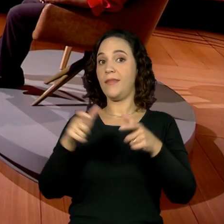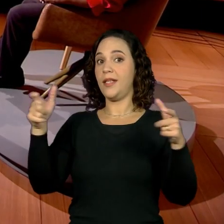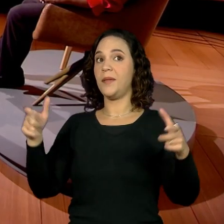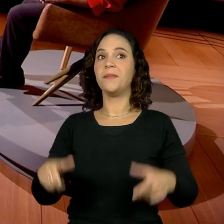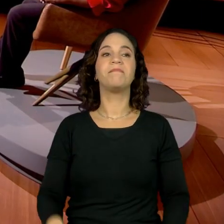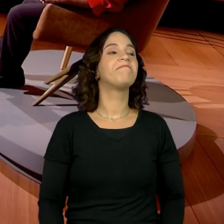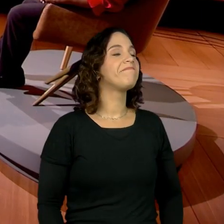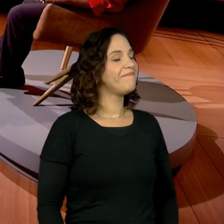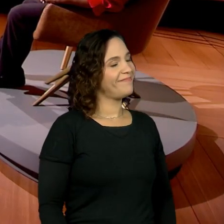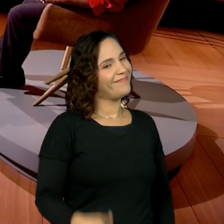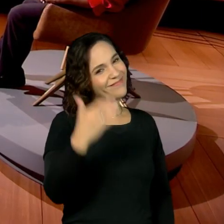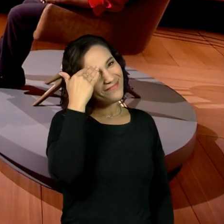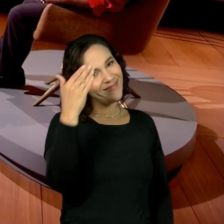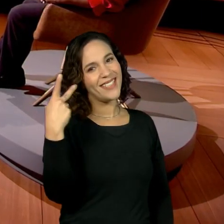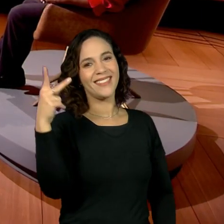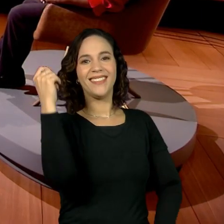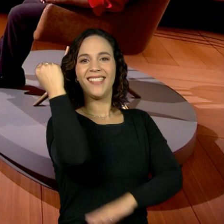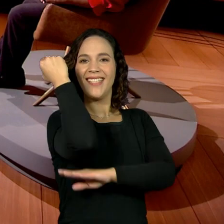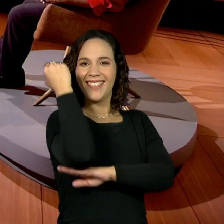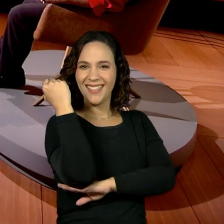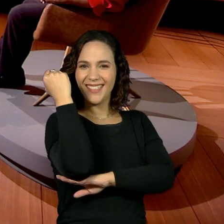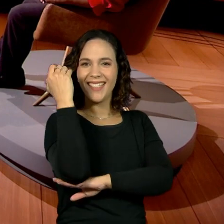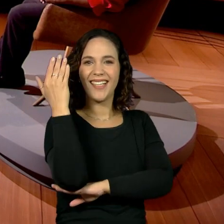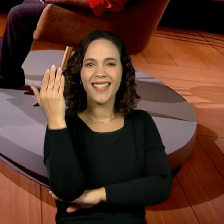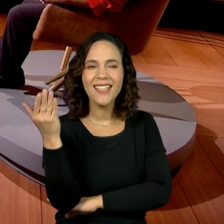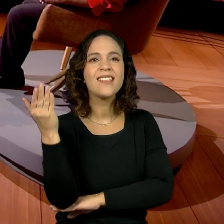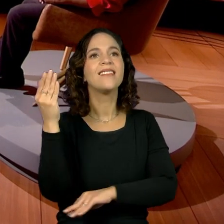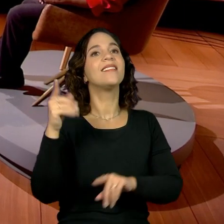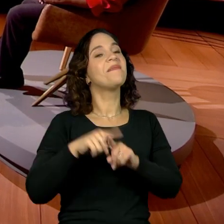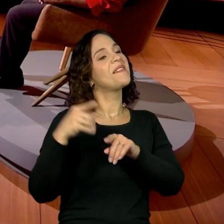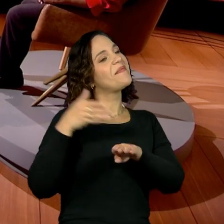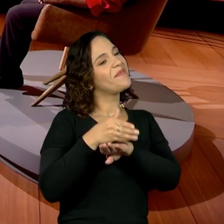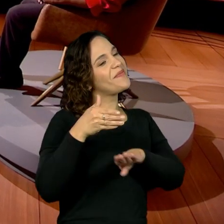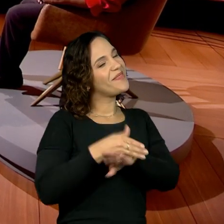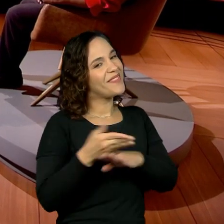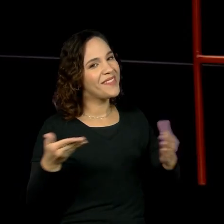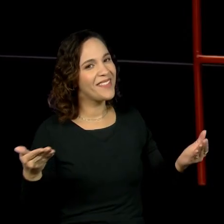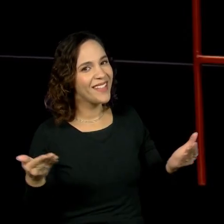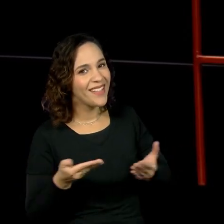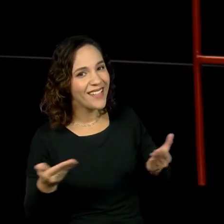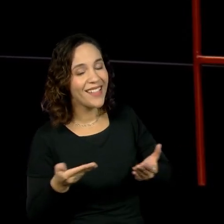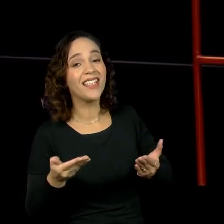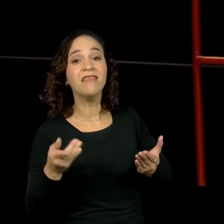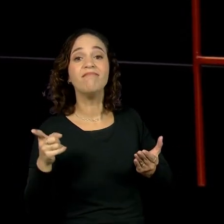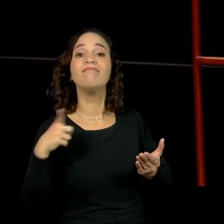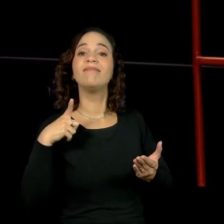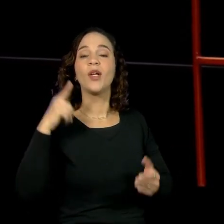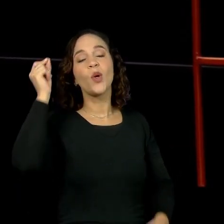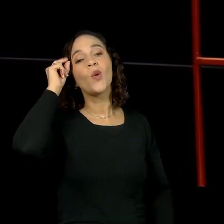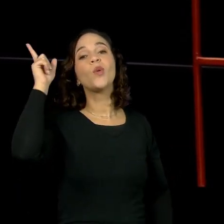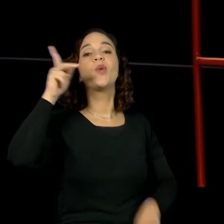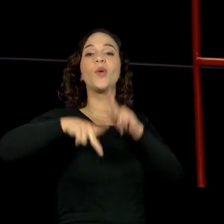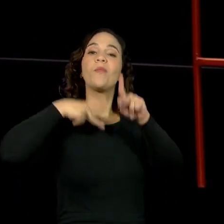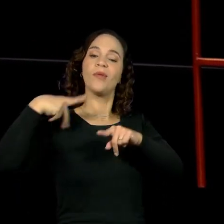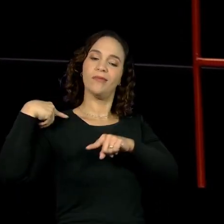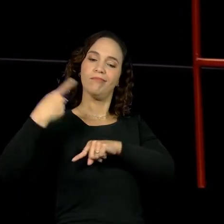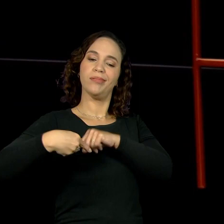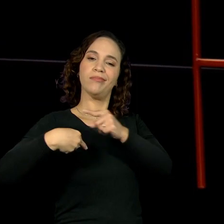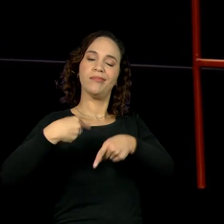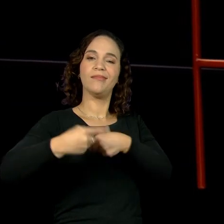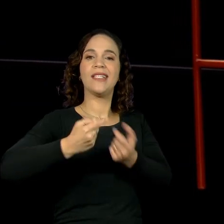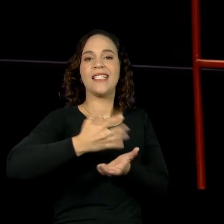Moisés, obrigada pela sua resistência, né? Pela sua presença aqui no programa e por perpetuar aí a cultura popular brasileira e o